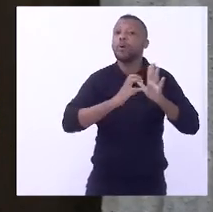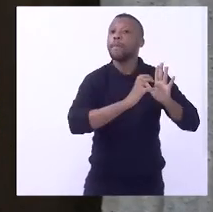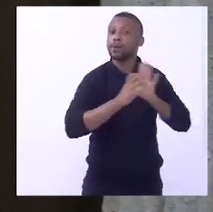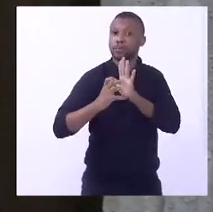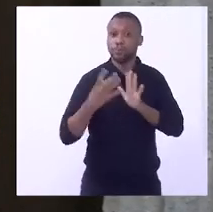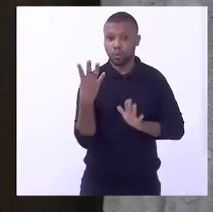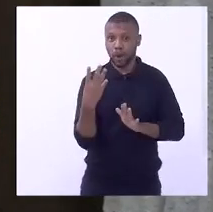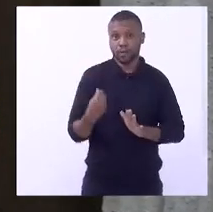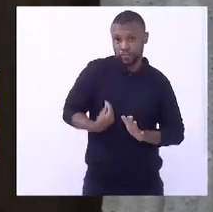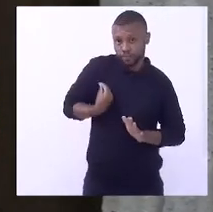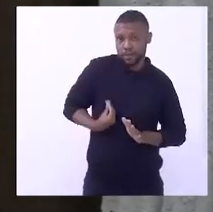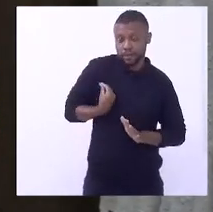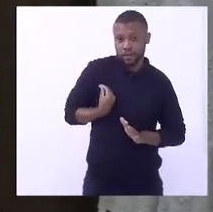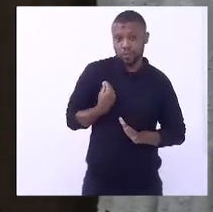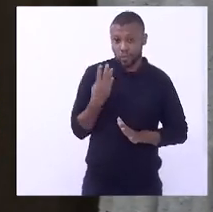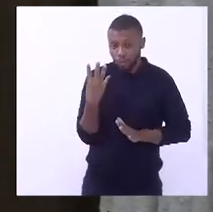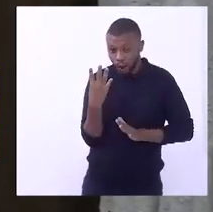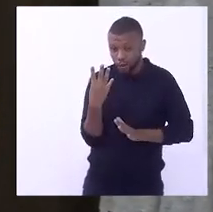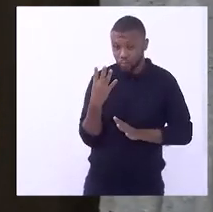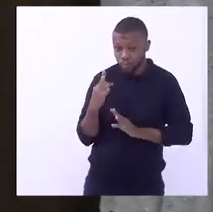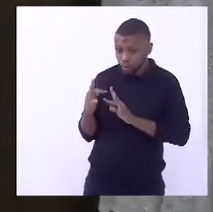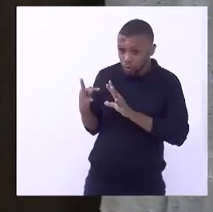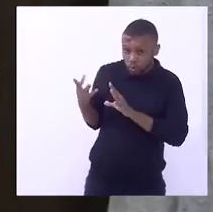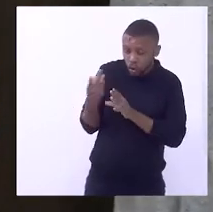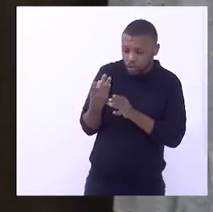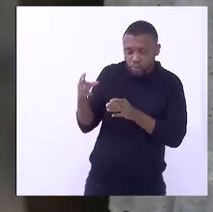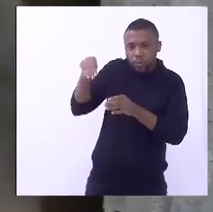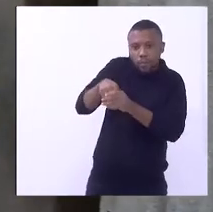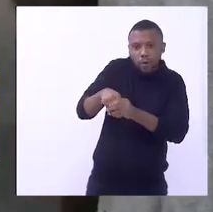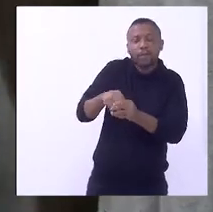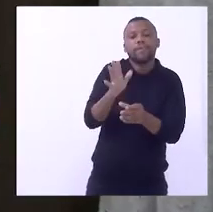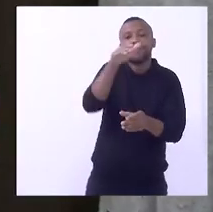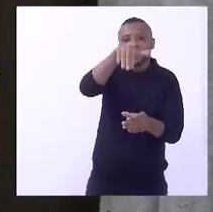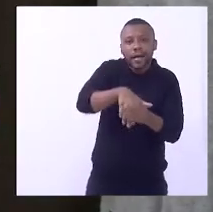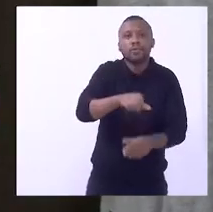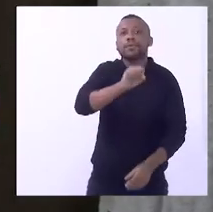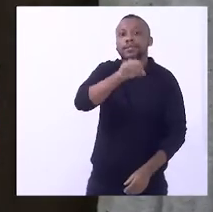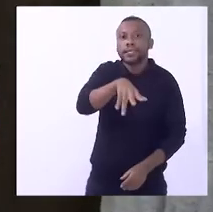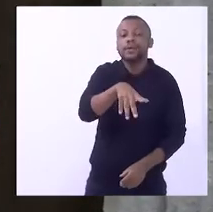quatro votaram sim. Está ali, Carlos Mink,